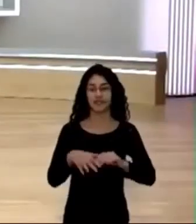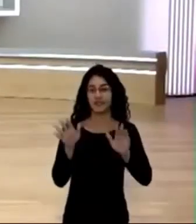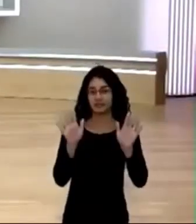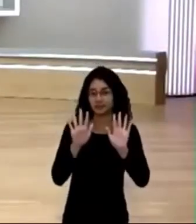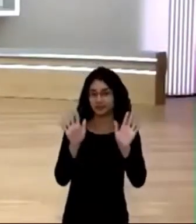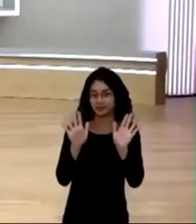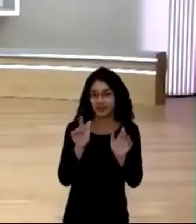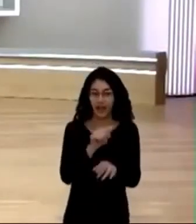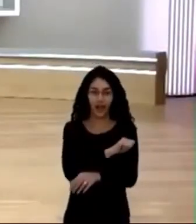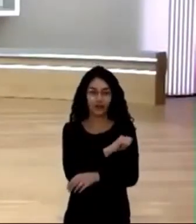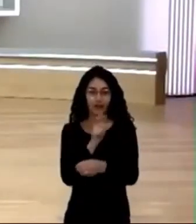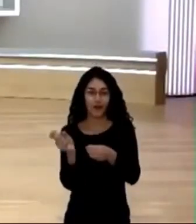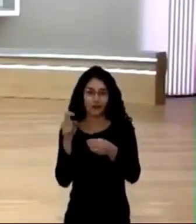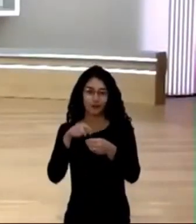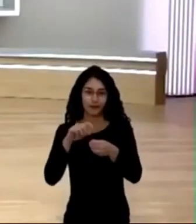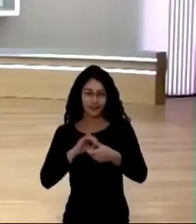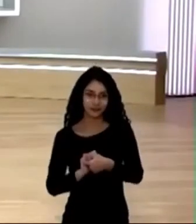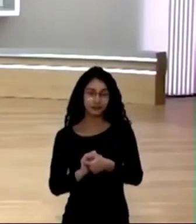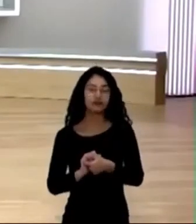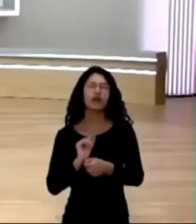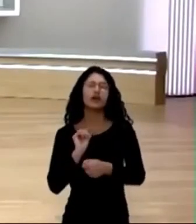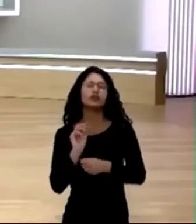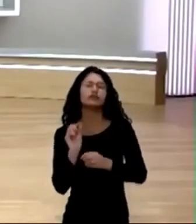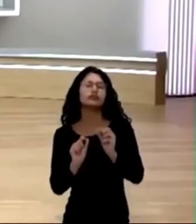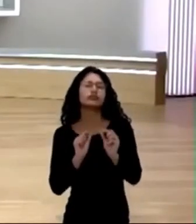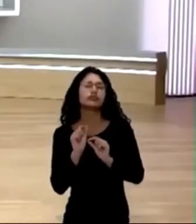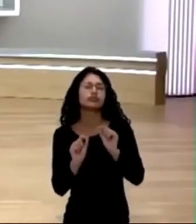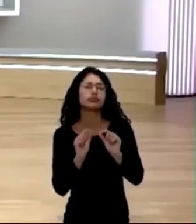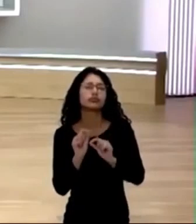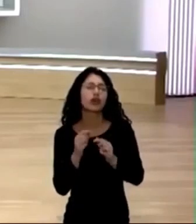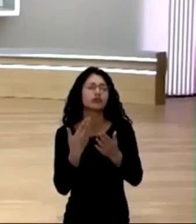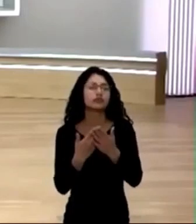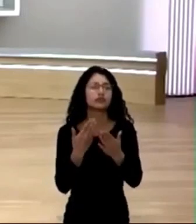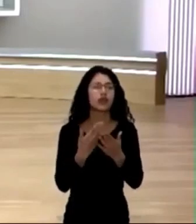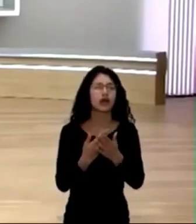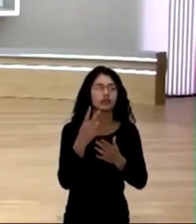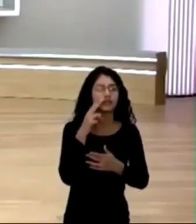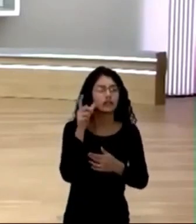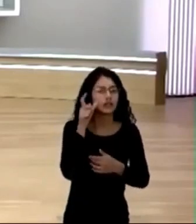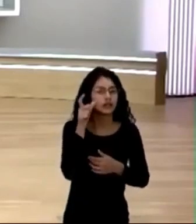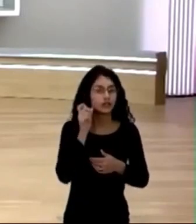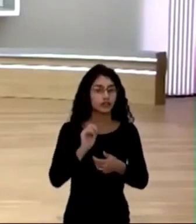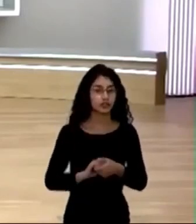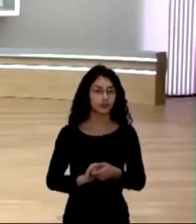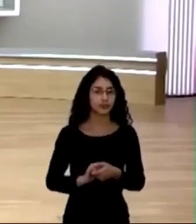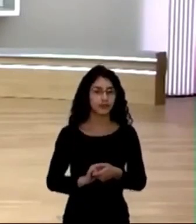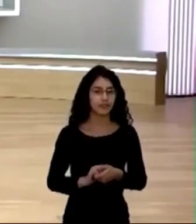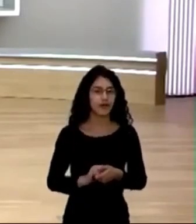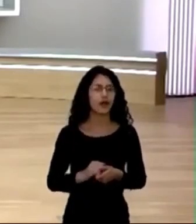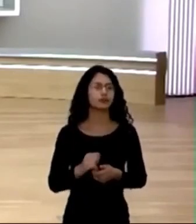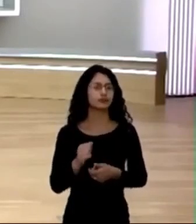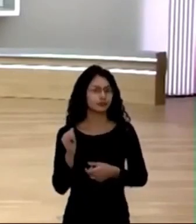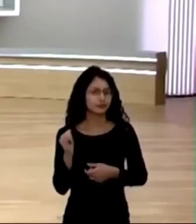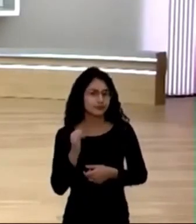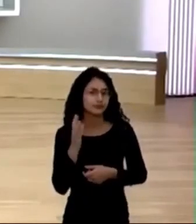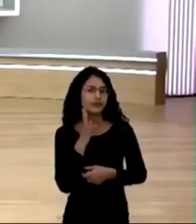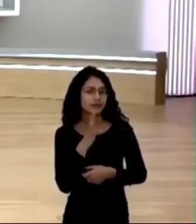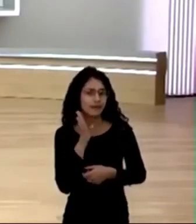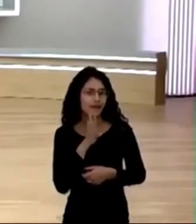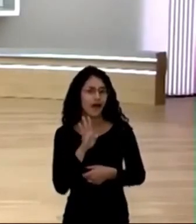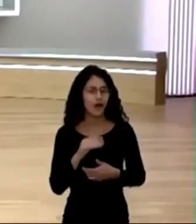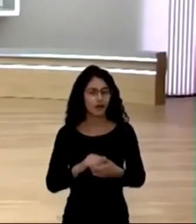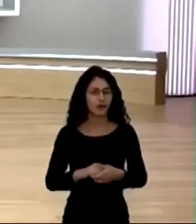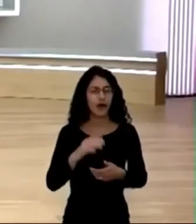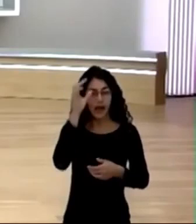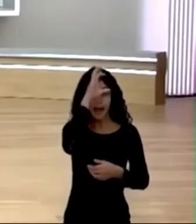Olá, alunos, voltei. E aí, o que vocês acharam dessa aula que vocês acabaram de assistir? Bem interessante, né? Aprenderam